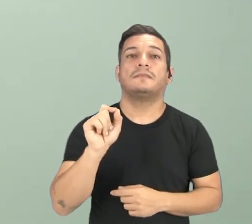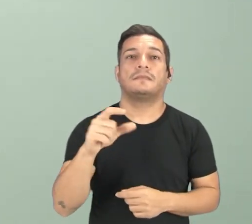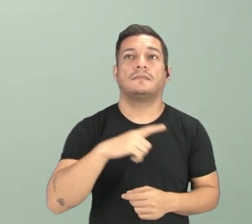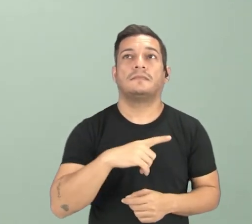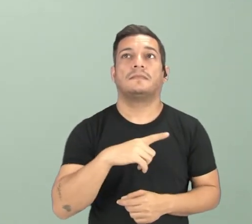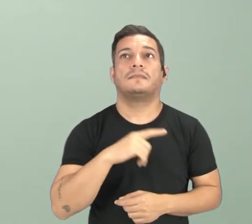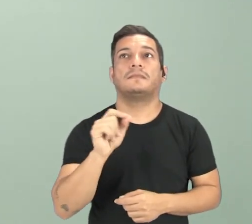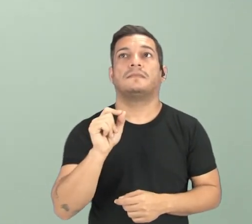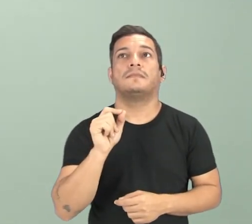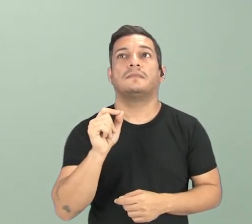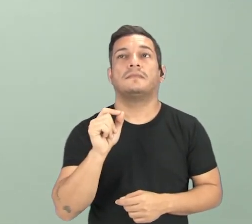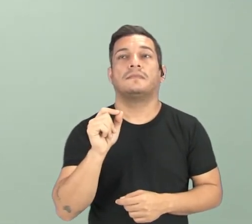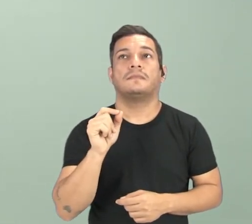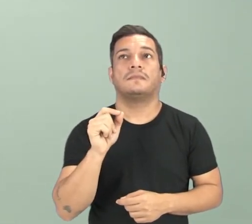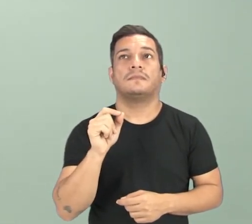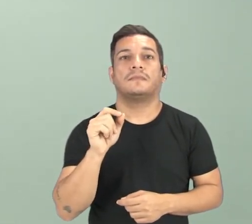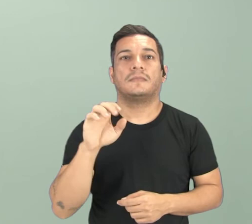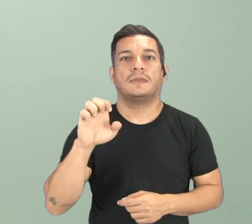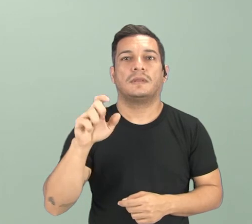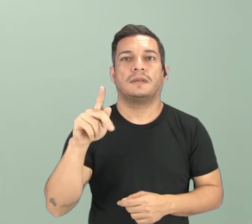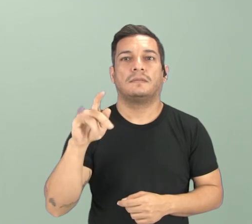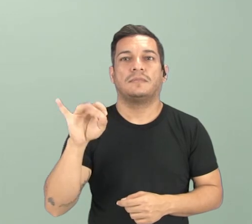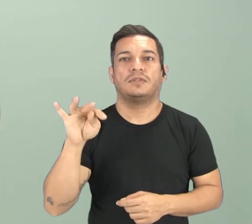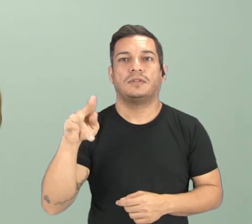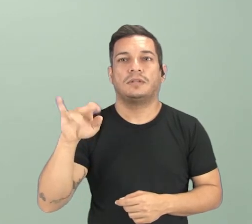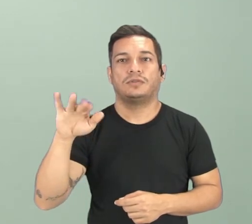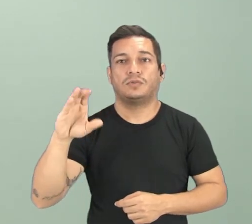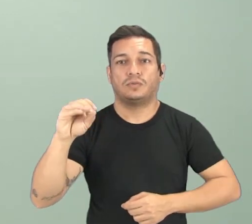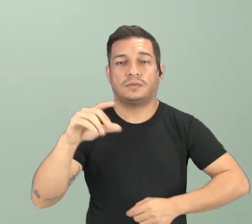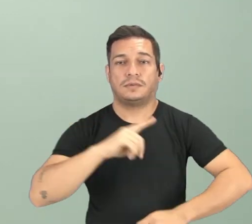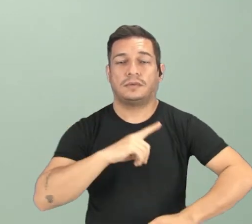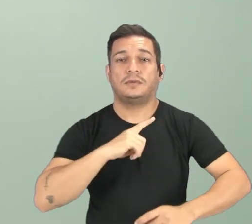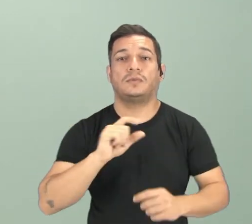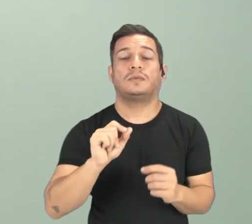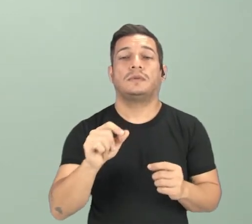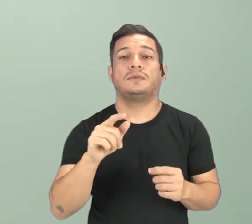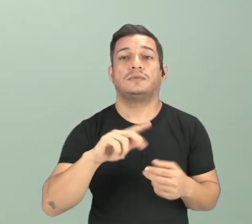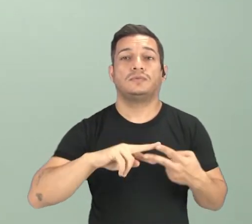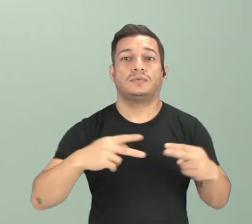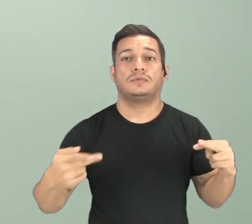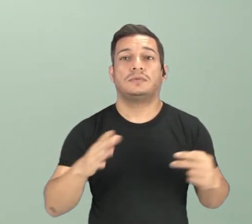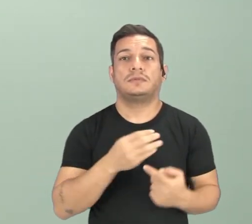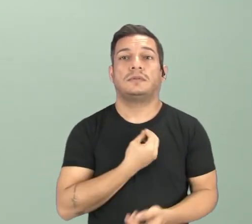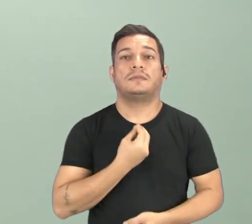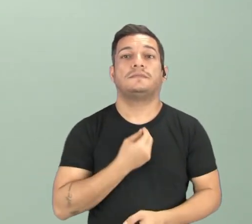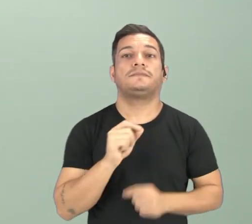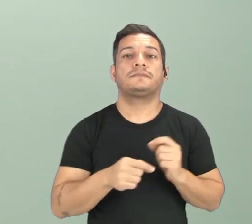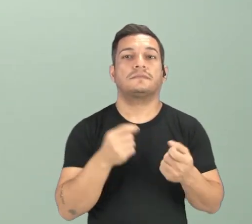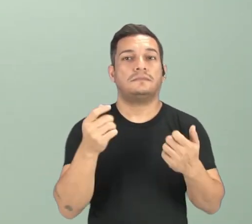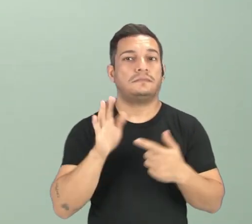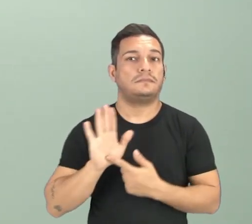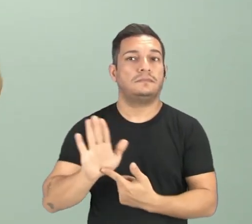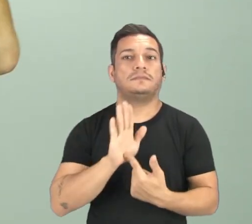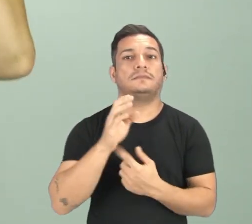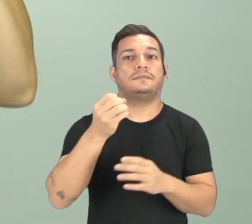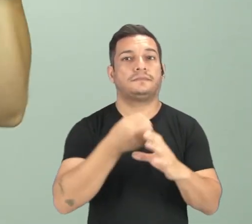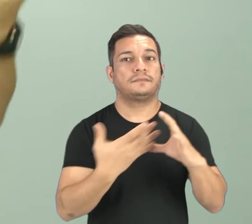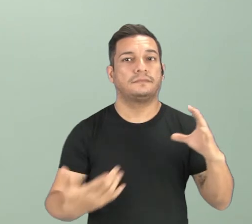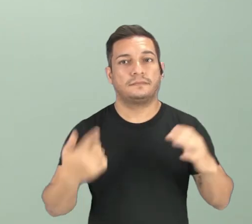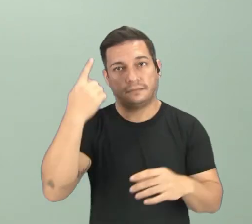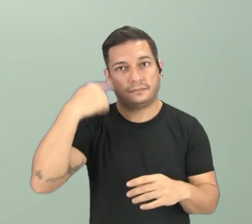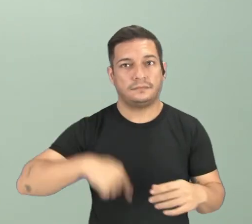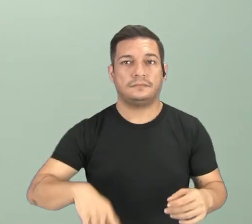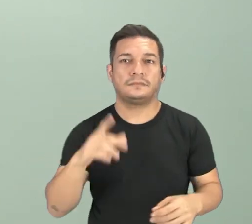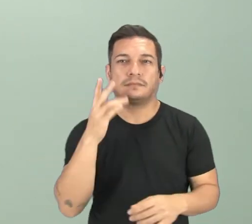tenho algo epistático, né? Ou seja, eu tenho aquele gene que a presença dele determina a característica. Lembra lá da